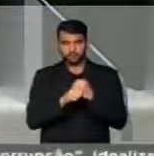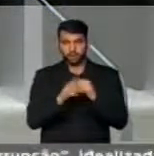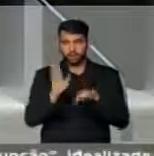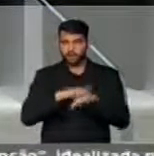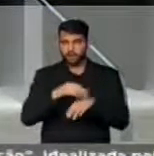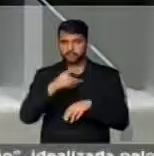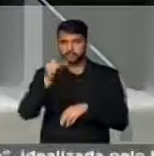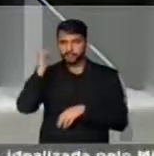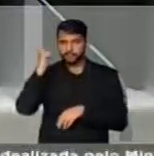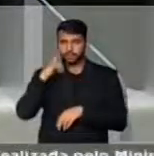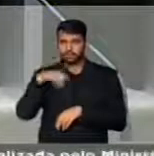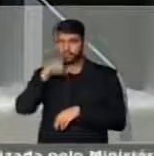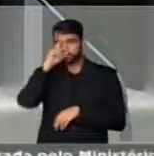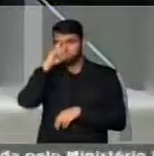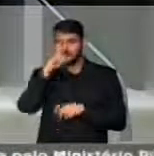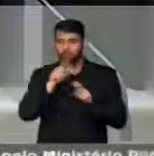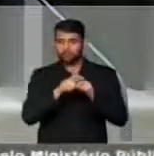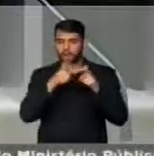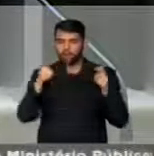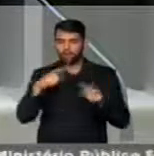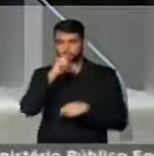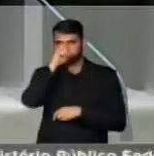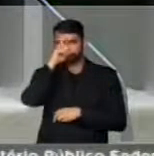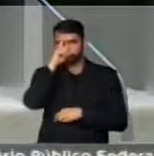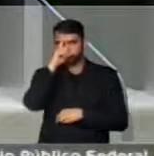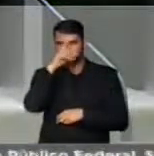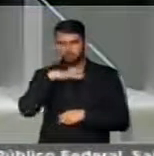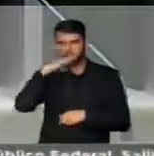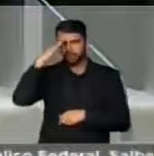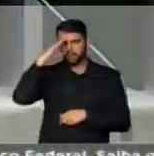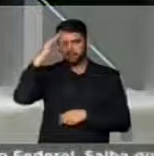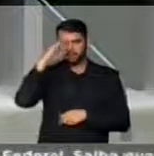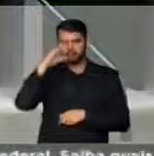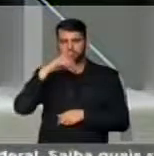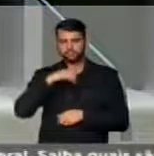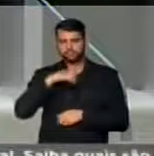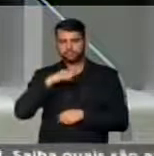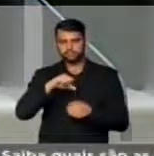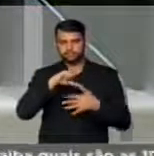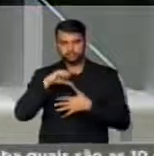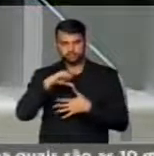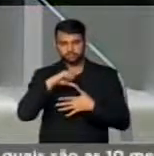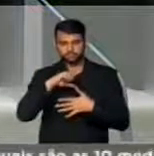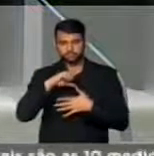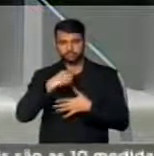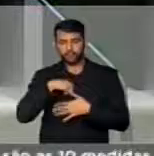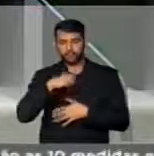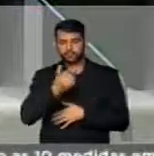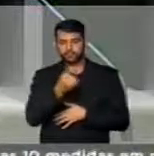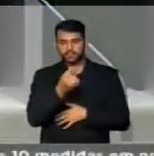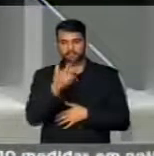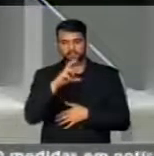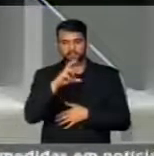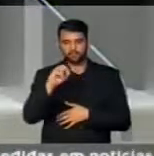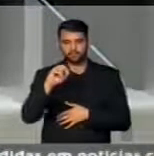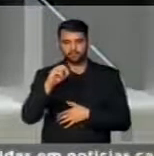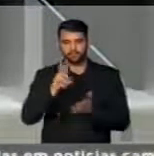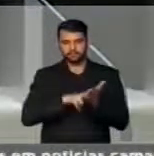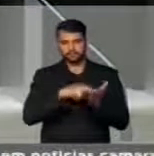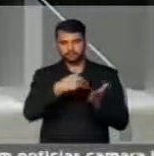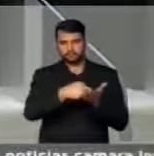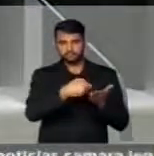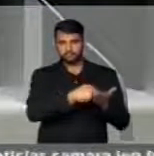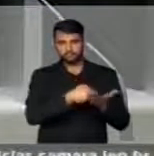o mais antigo e maior hospital militar da América Latina, com 650